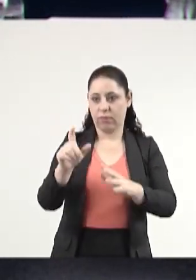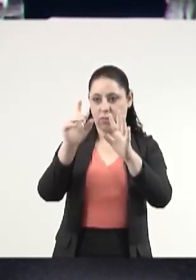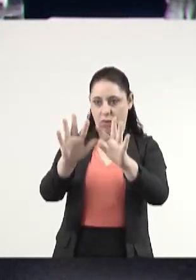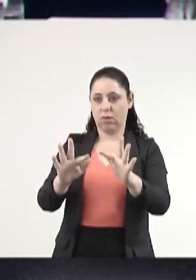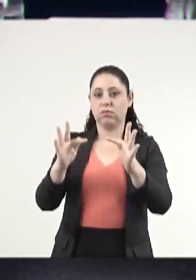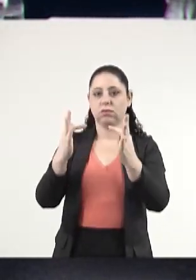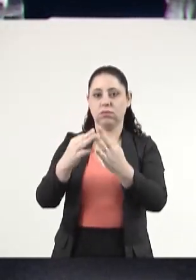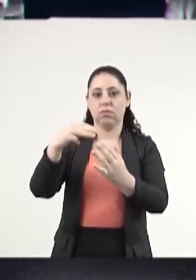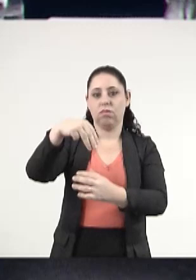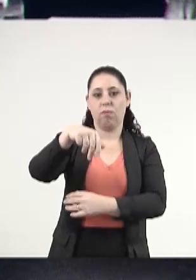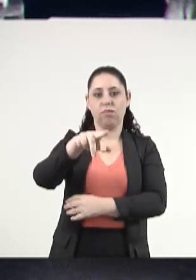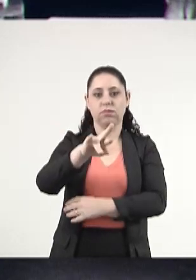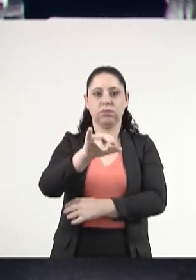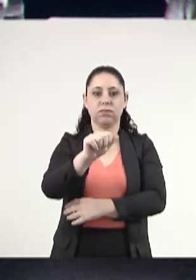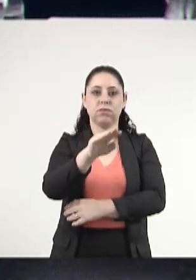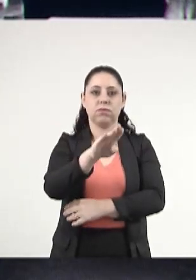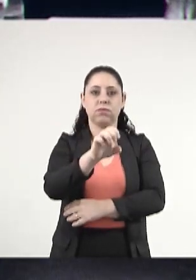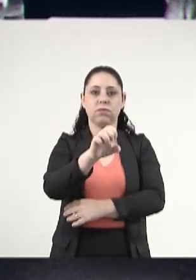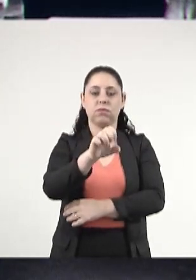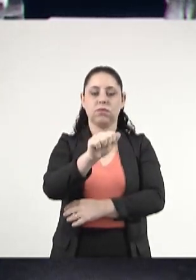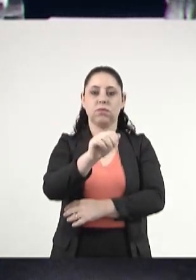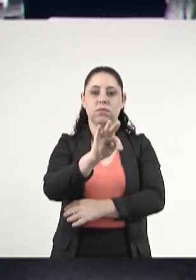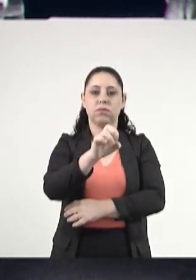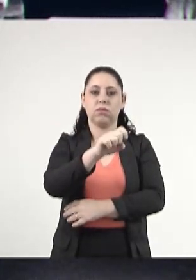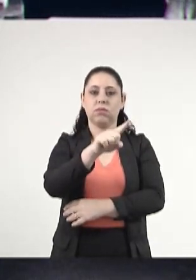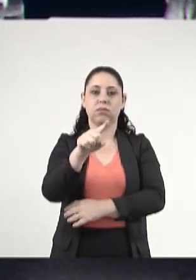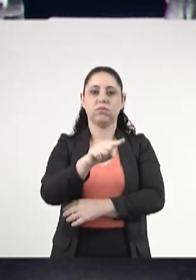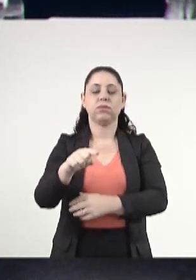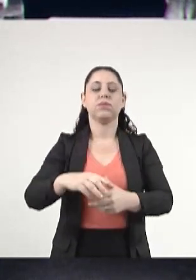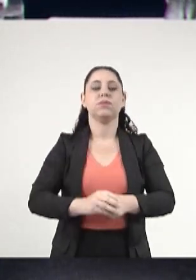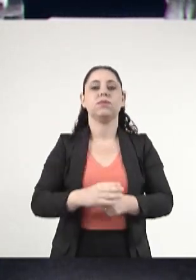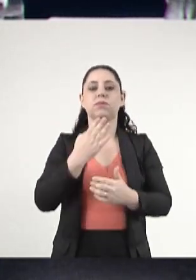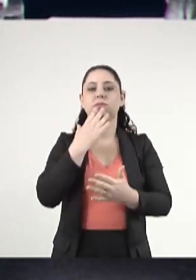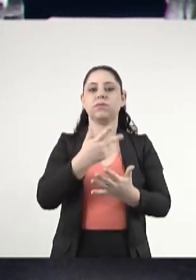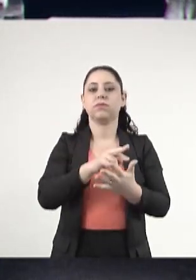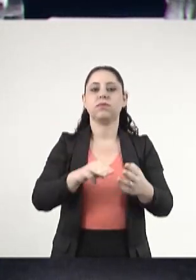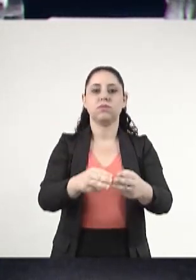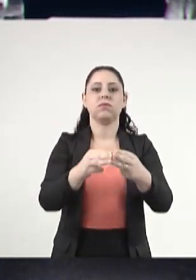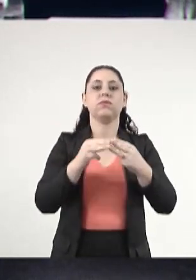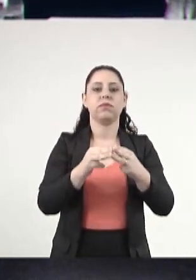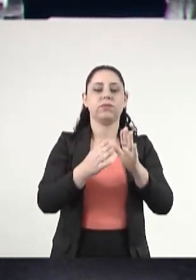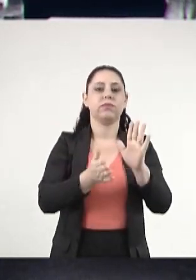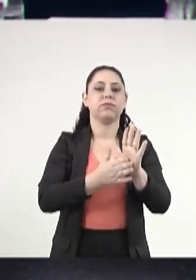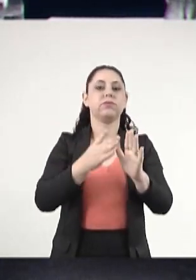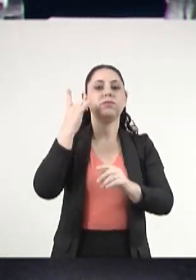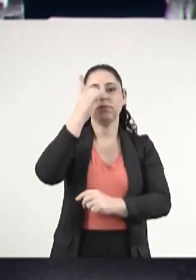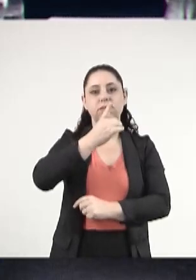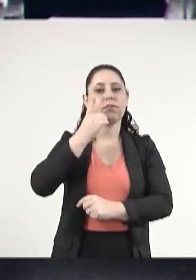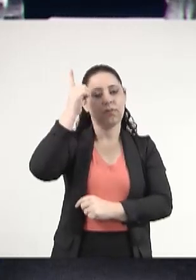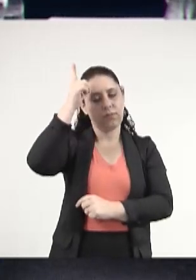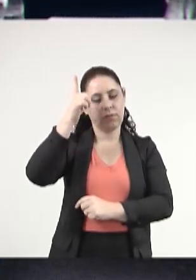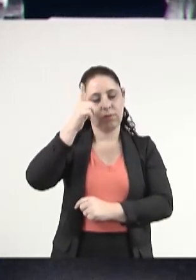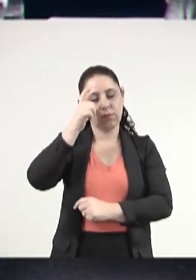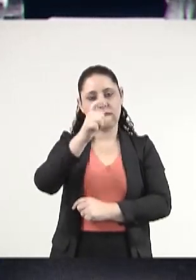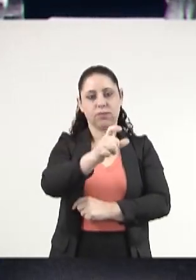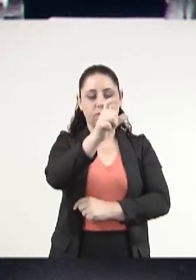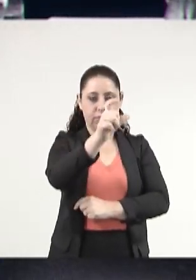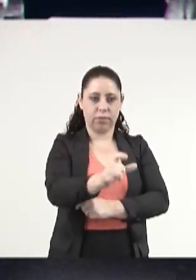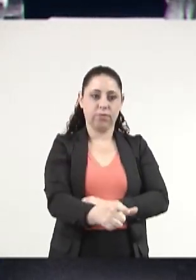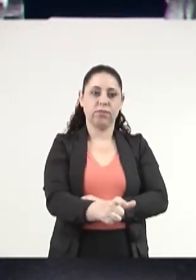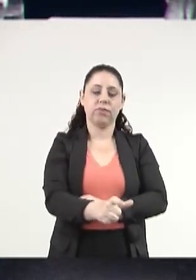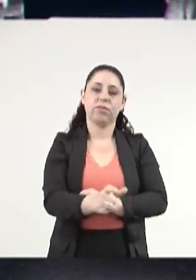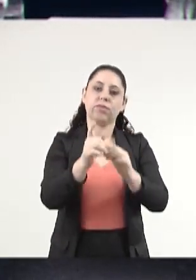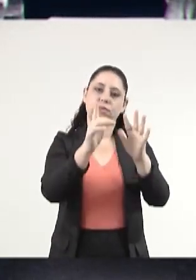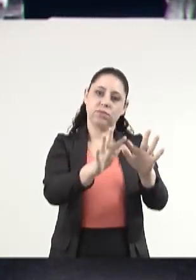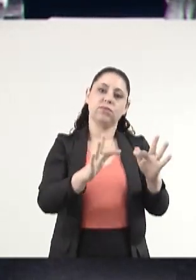aos familiares de Maria Beatriz Almeidinha Maia. Requerimento de moção de pesar, de autoria do deputado Lídio Lopes,